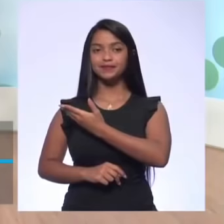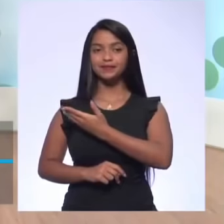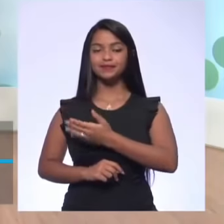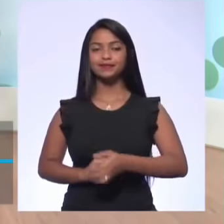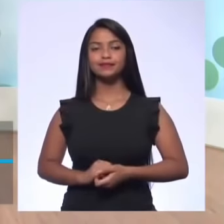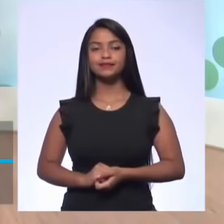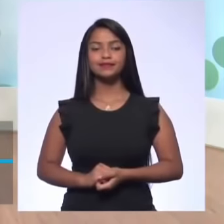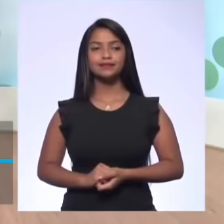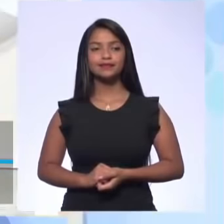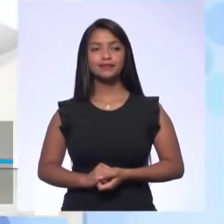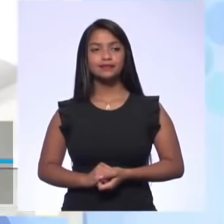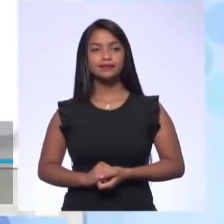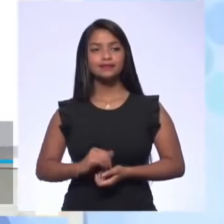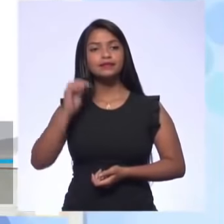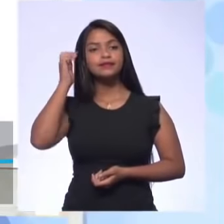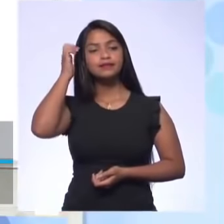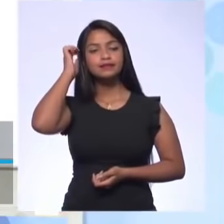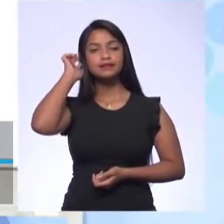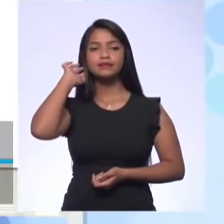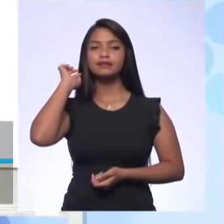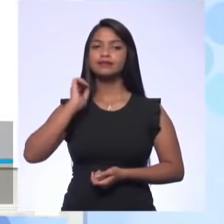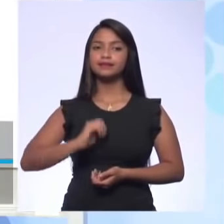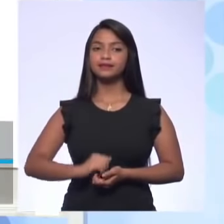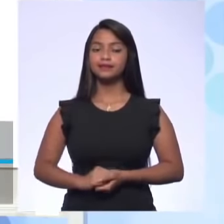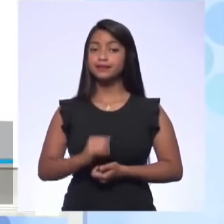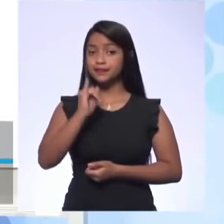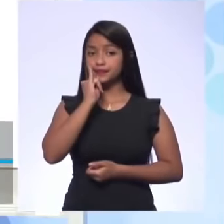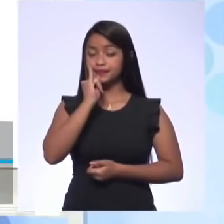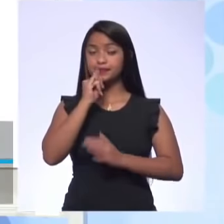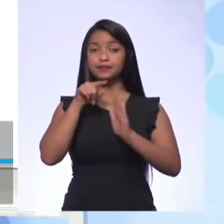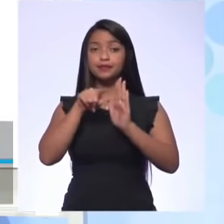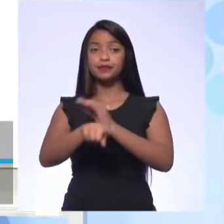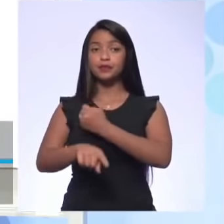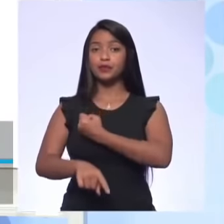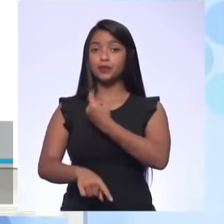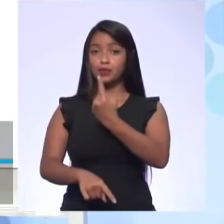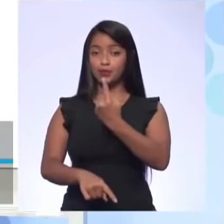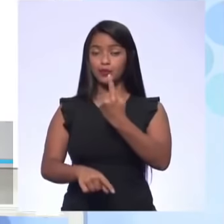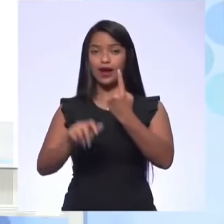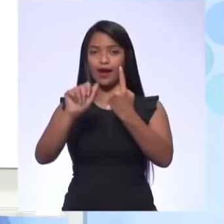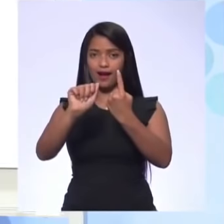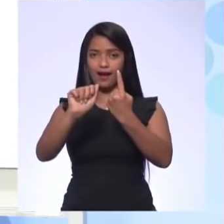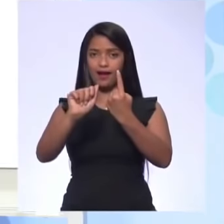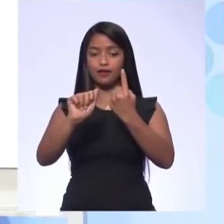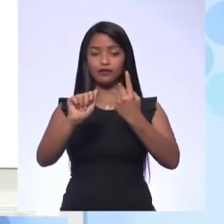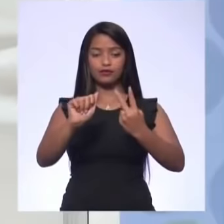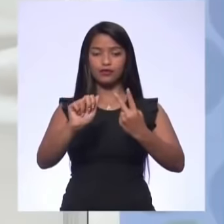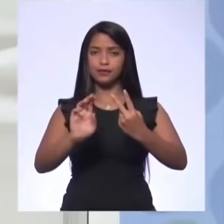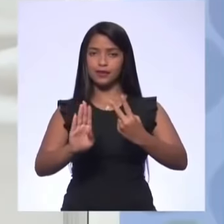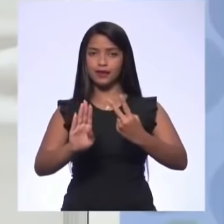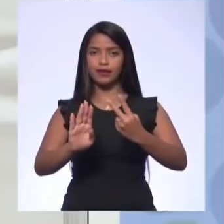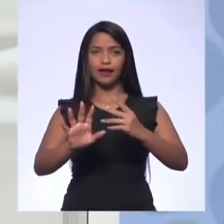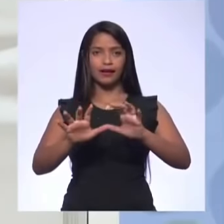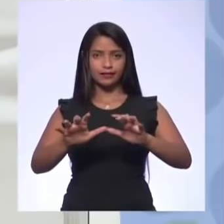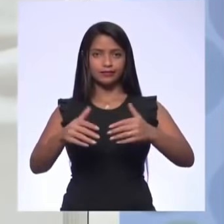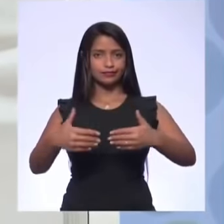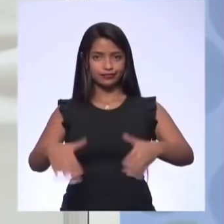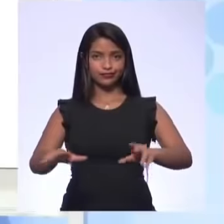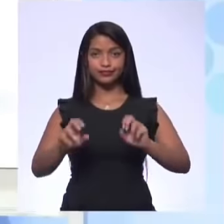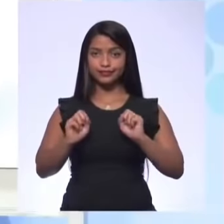Let me see. O que você vai colocar? Questão 1, A. 2, B. Assim você vai respondendo.